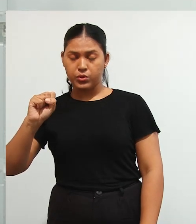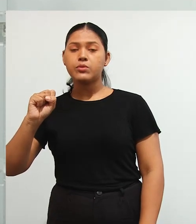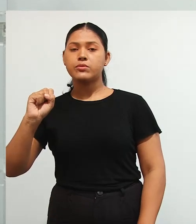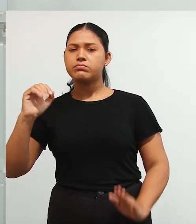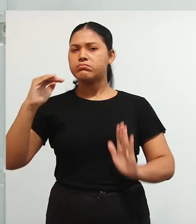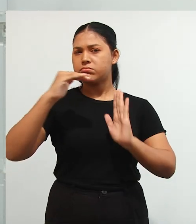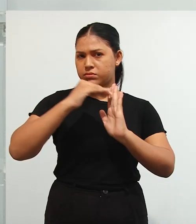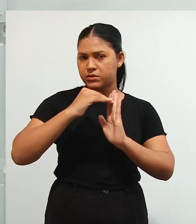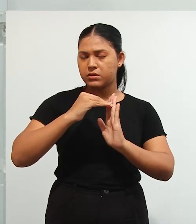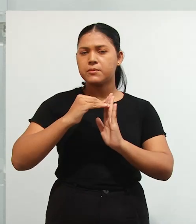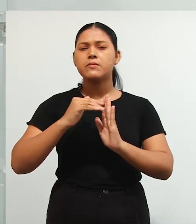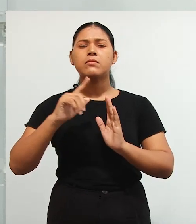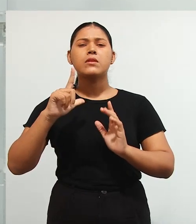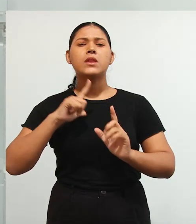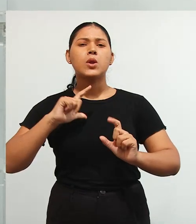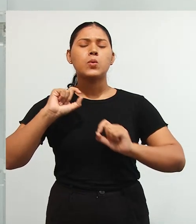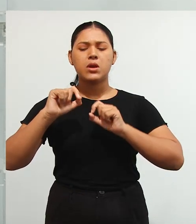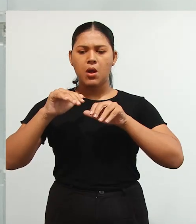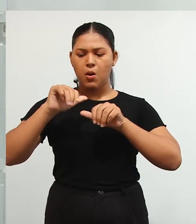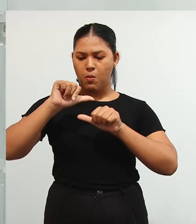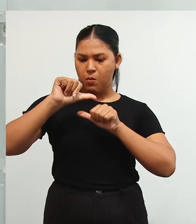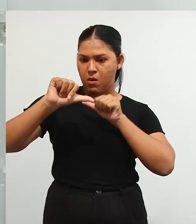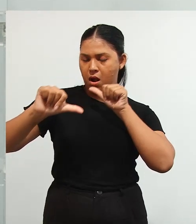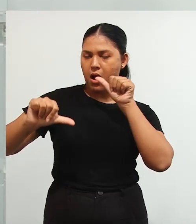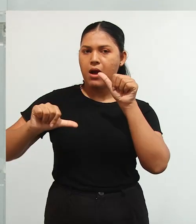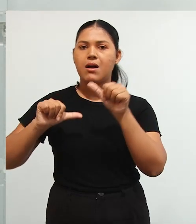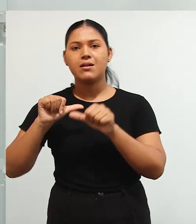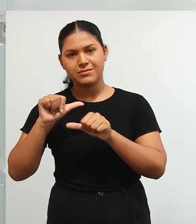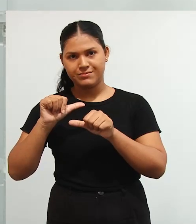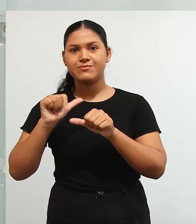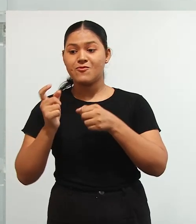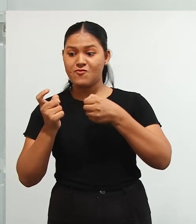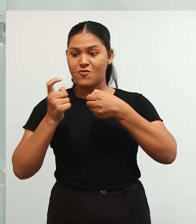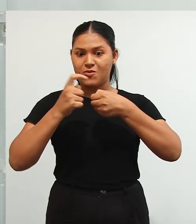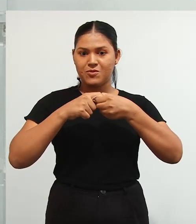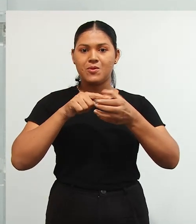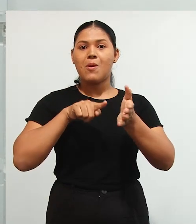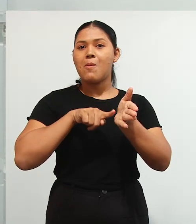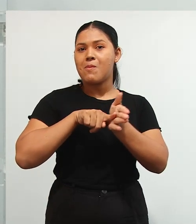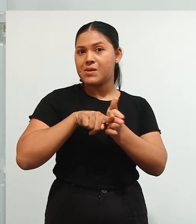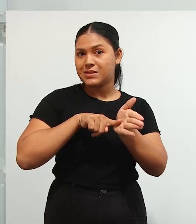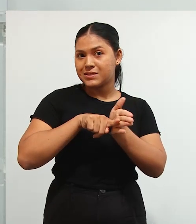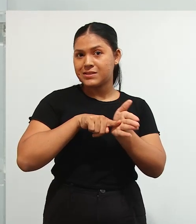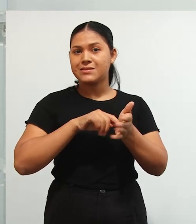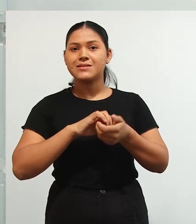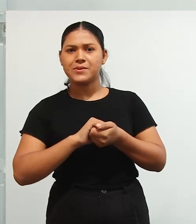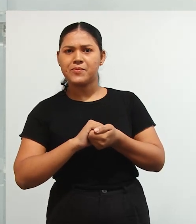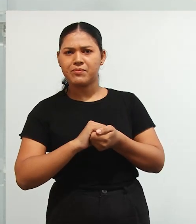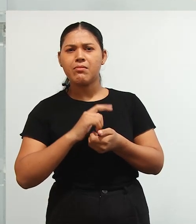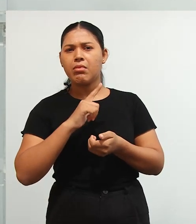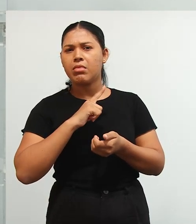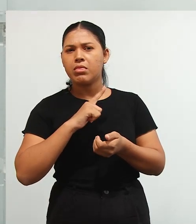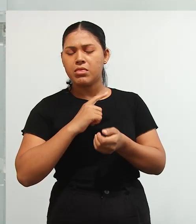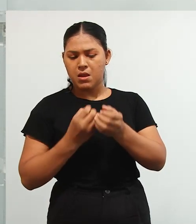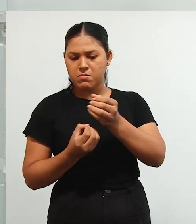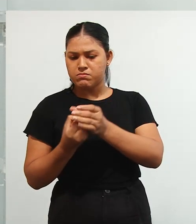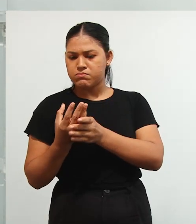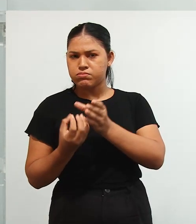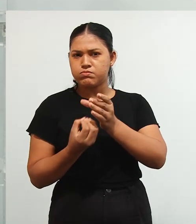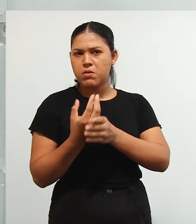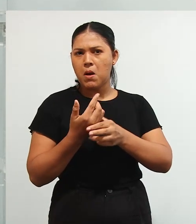Federal de 88, a gente vê uma mudança grande, a retomada das pesquisas. Então você tem ali a produção dos